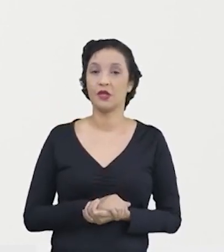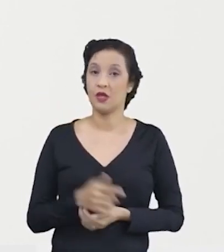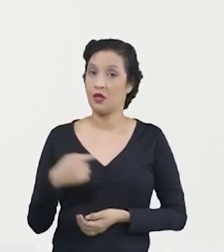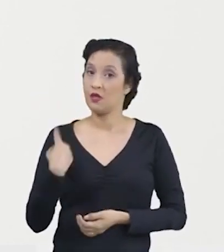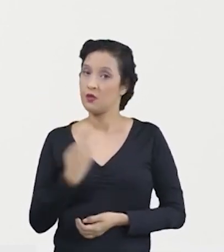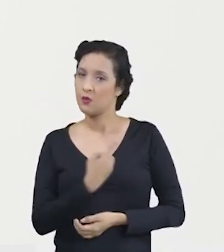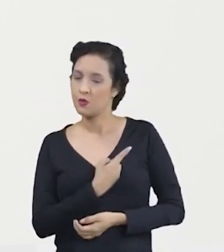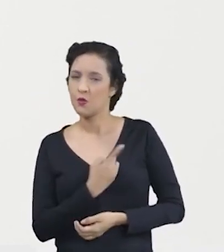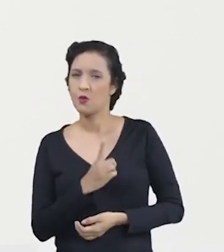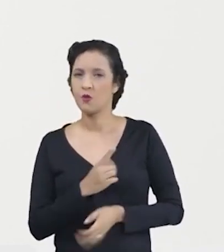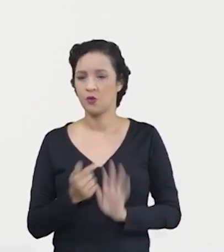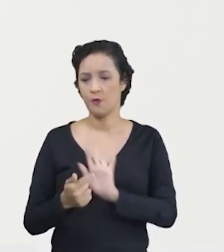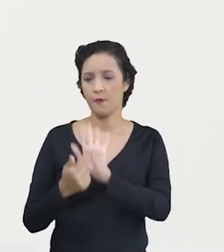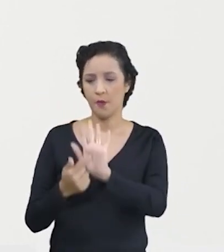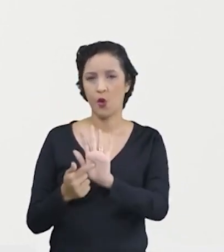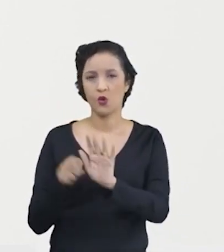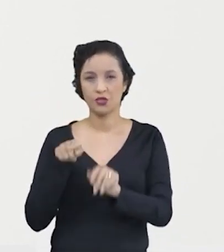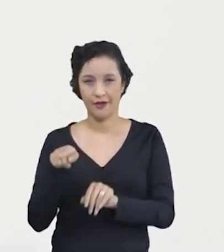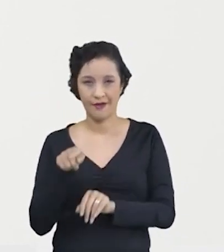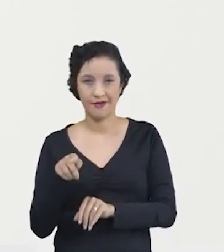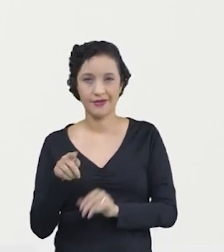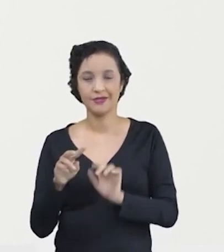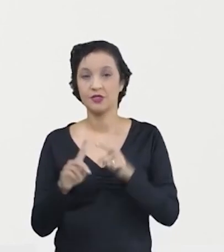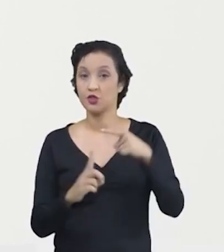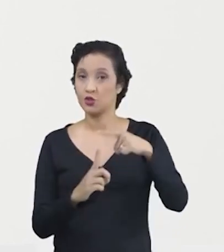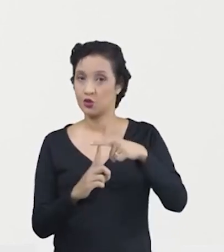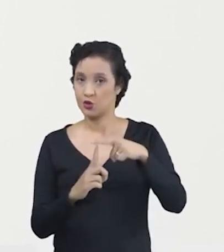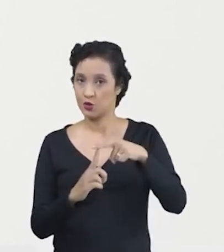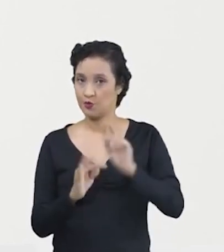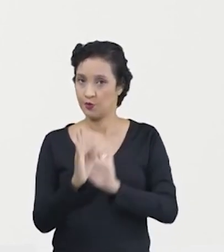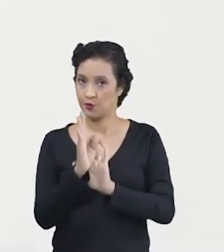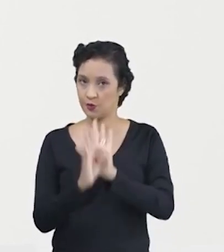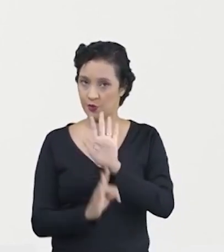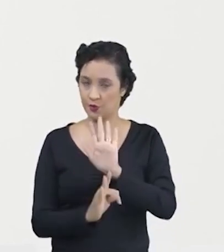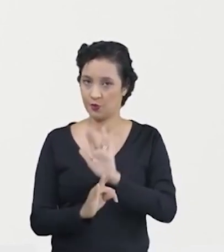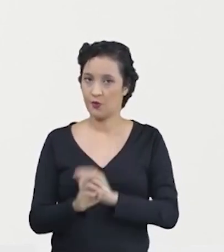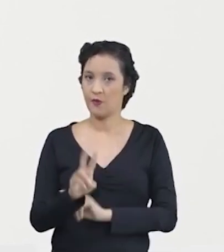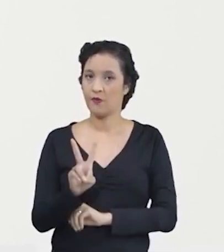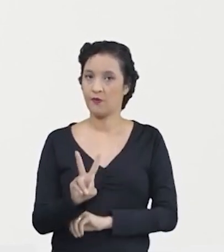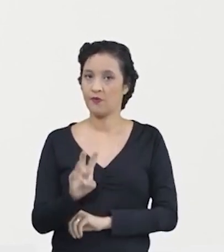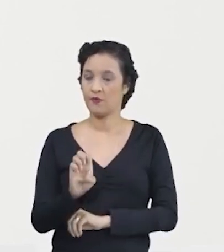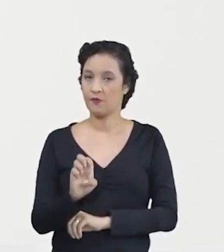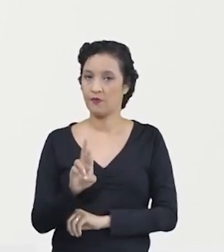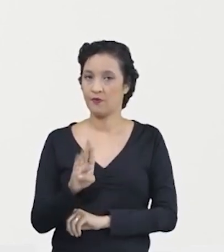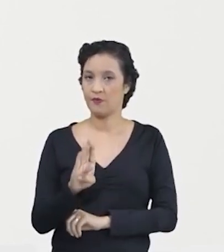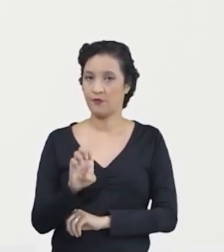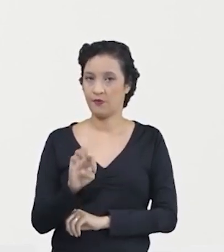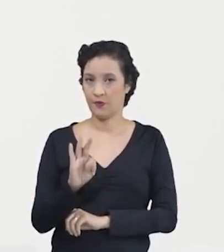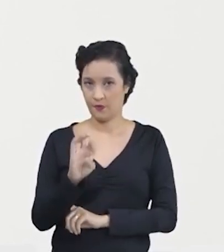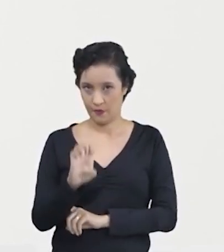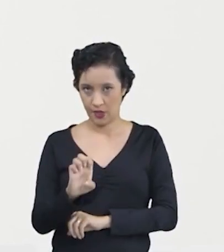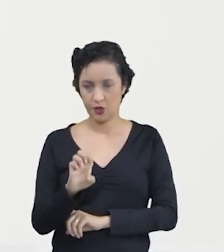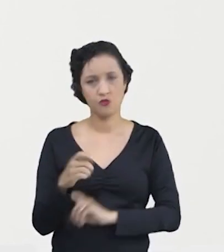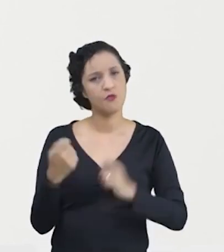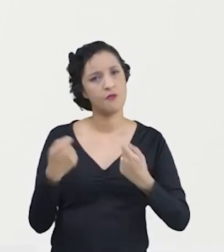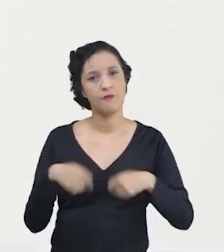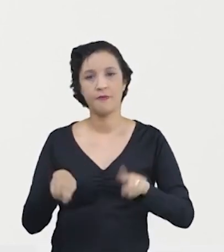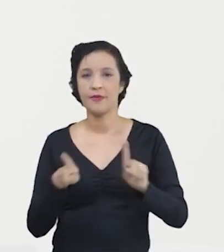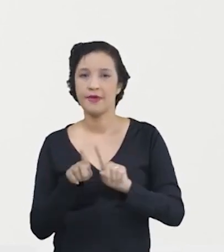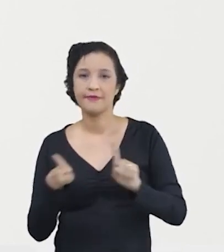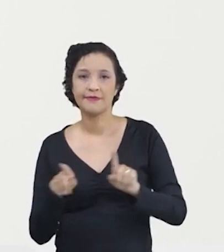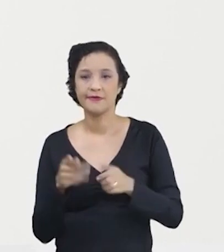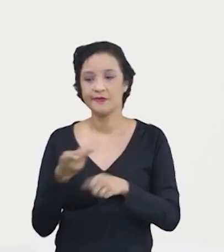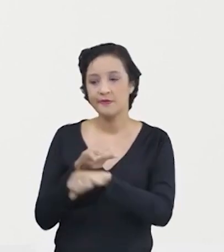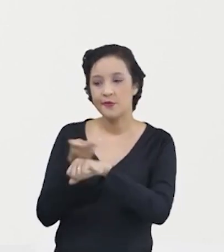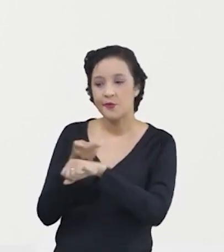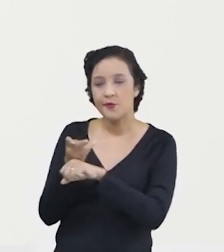ó, verbete enciclopédico, ele é literal, ele é bem expositivo, eu não preciso fazer interpretações, ok? Então eu sei